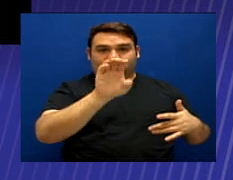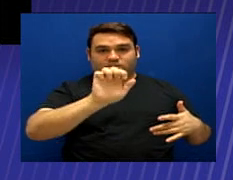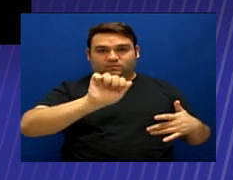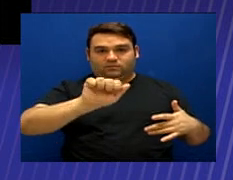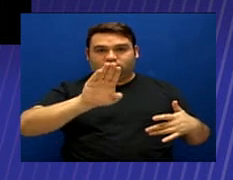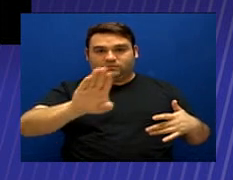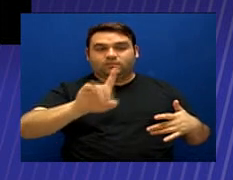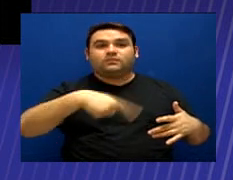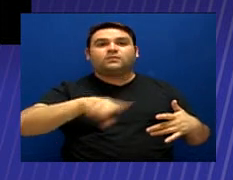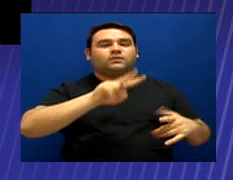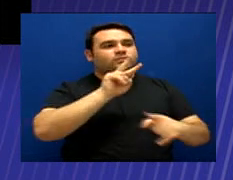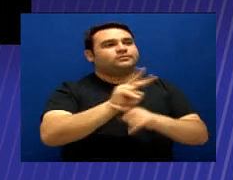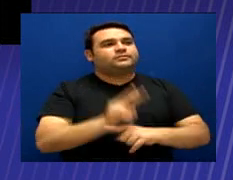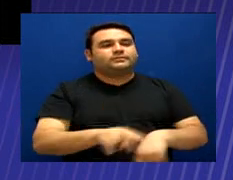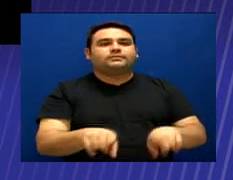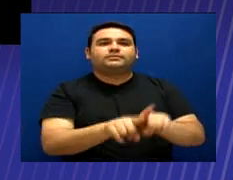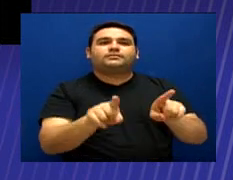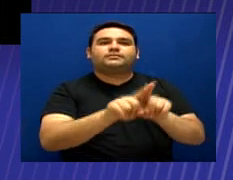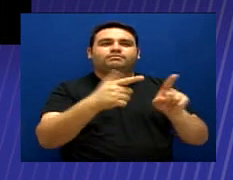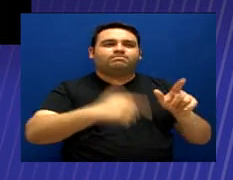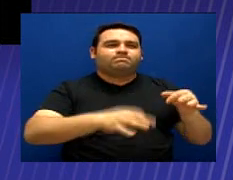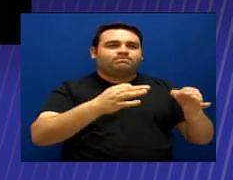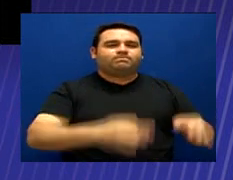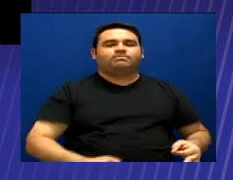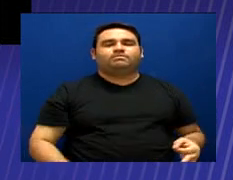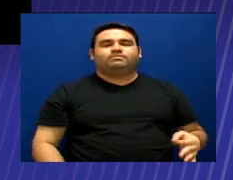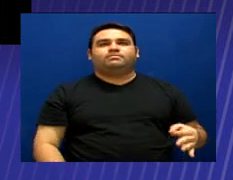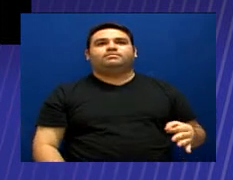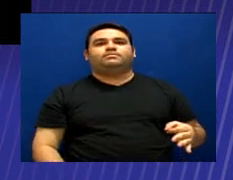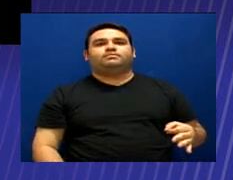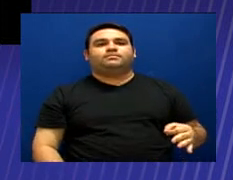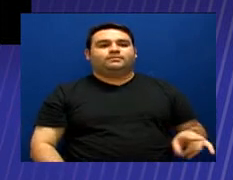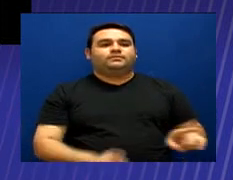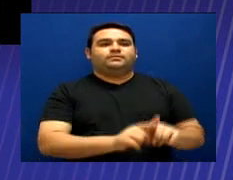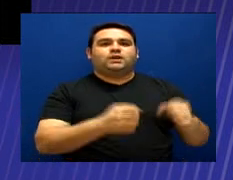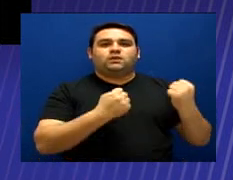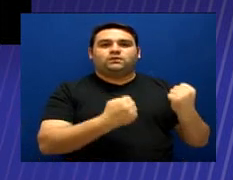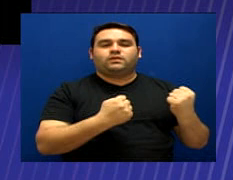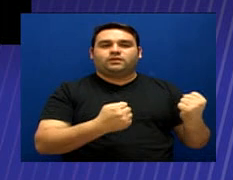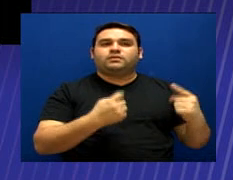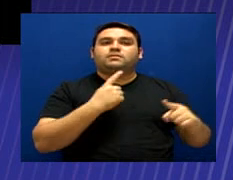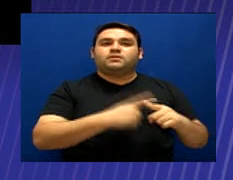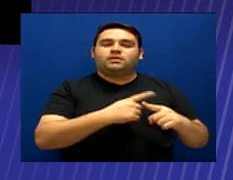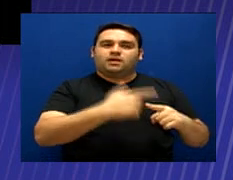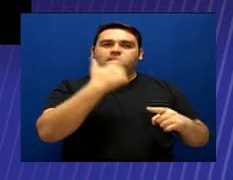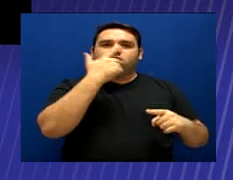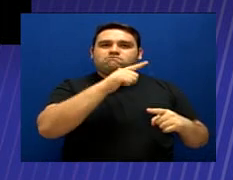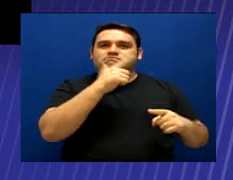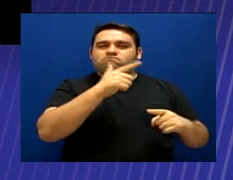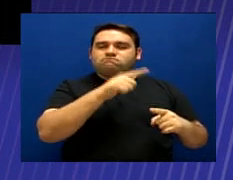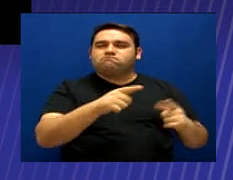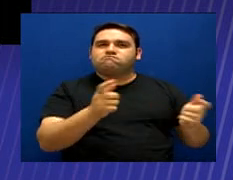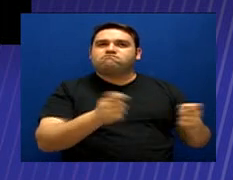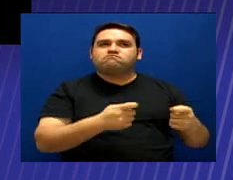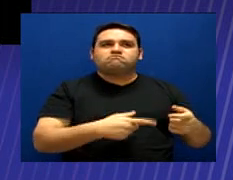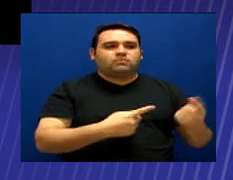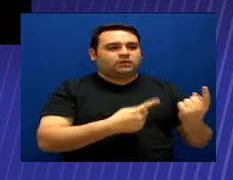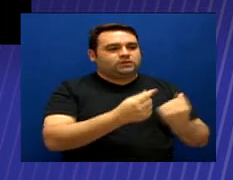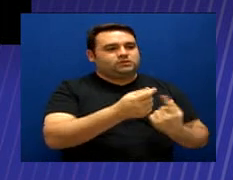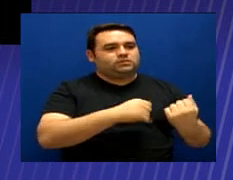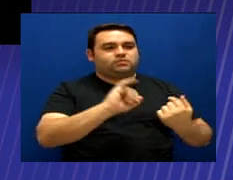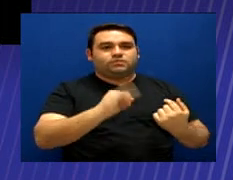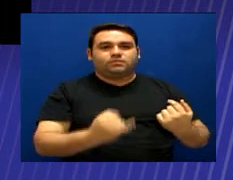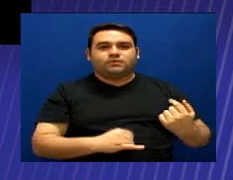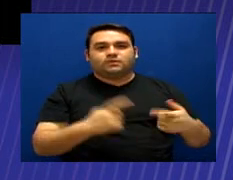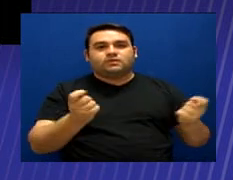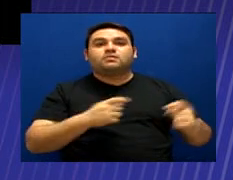mais de fiscalização, que ela seja mais efetiva, mais forte, a fim de conseguirmos arrecadar